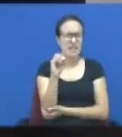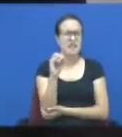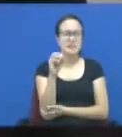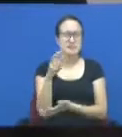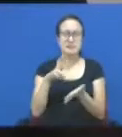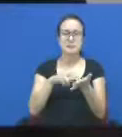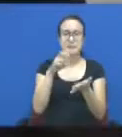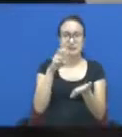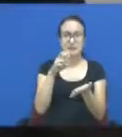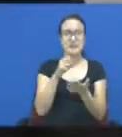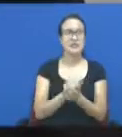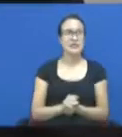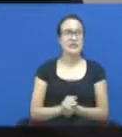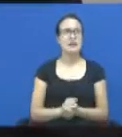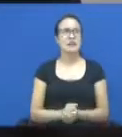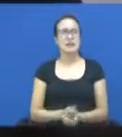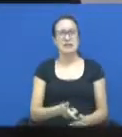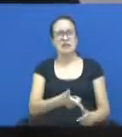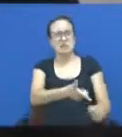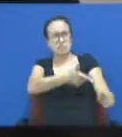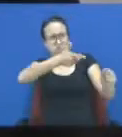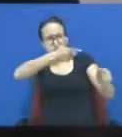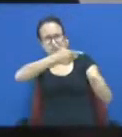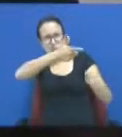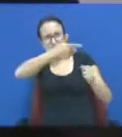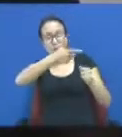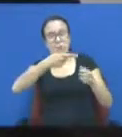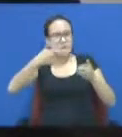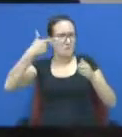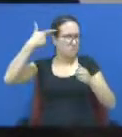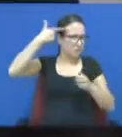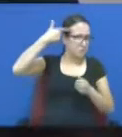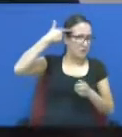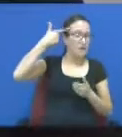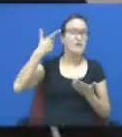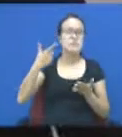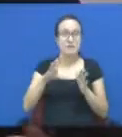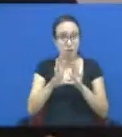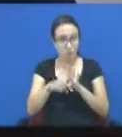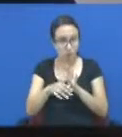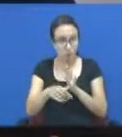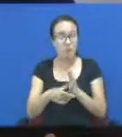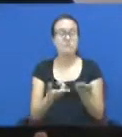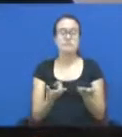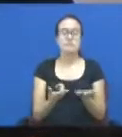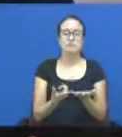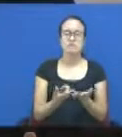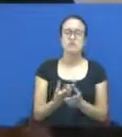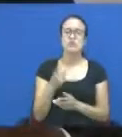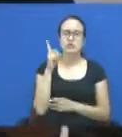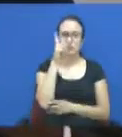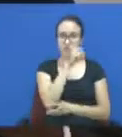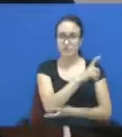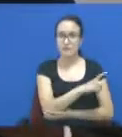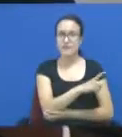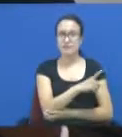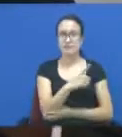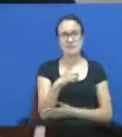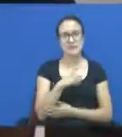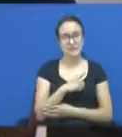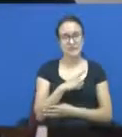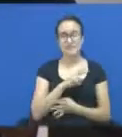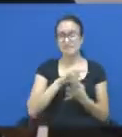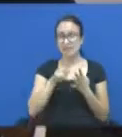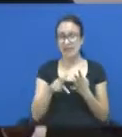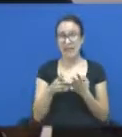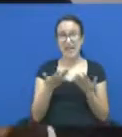pesado, né? Isso vai inibir muito, principalmente tendo vários, muitas vezes só tem um, e esse